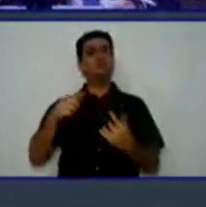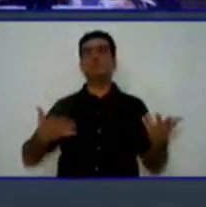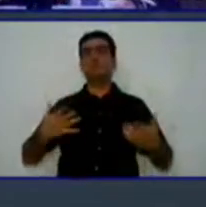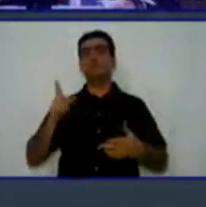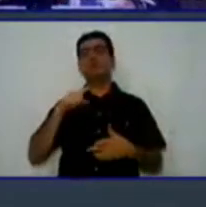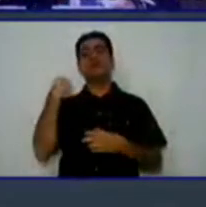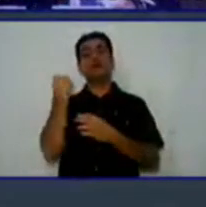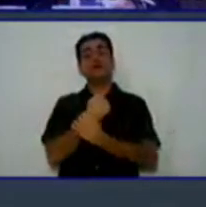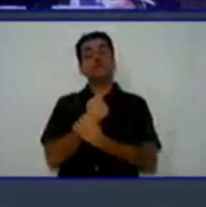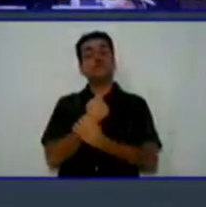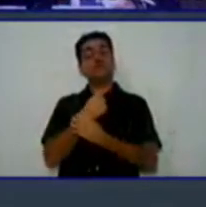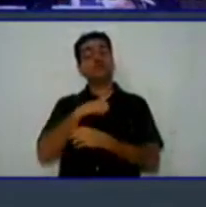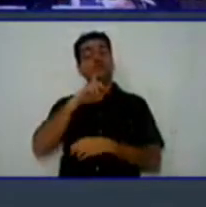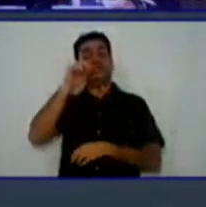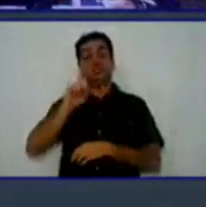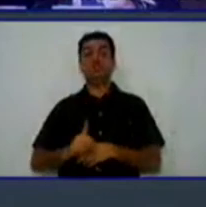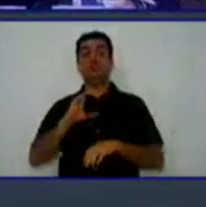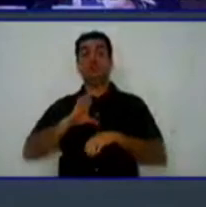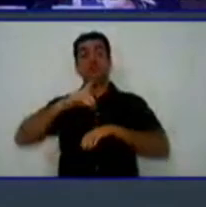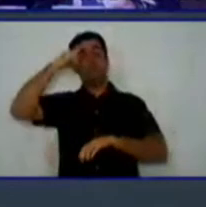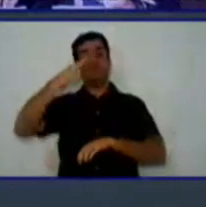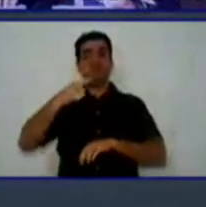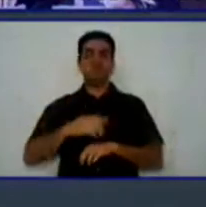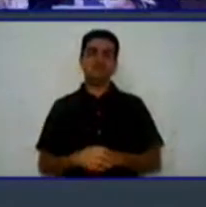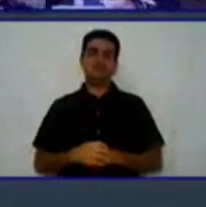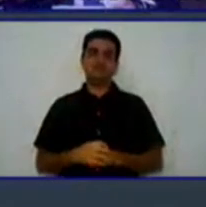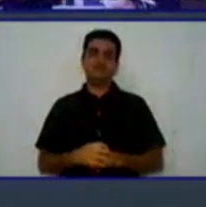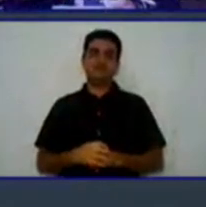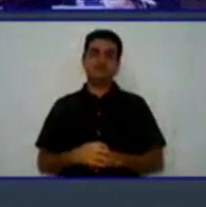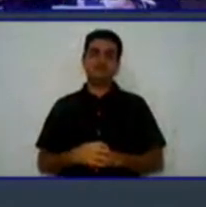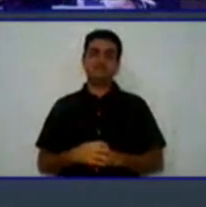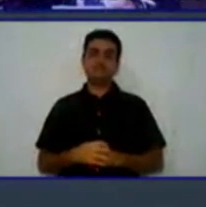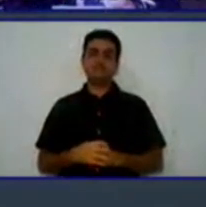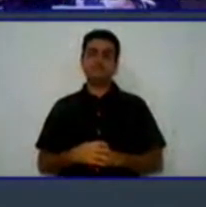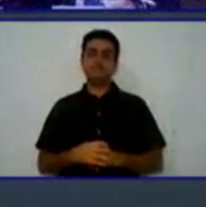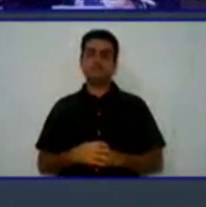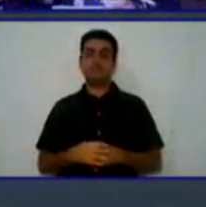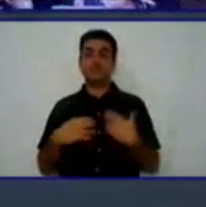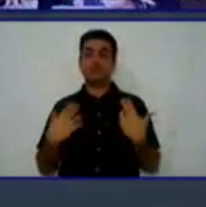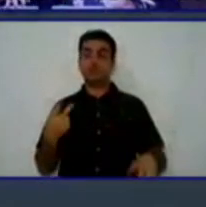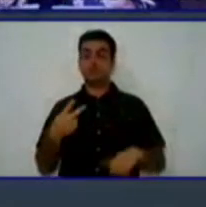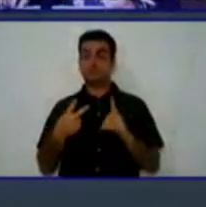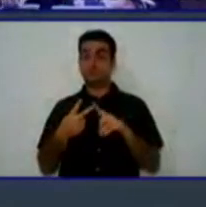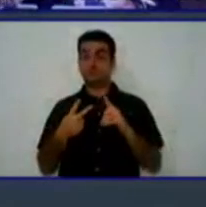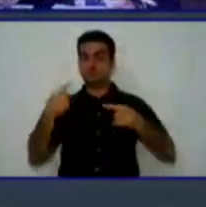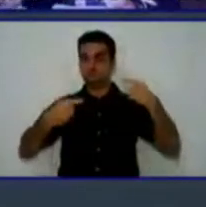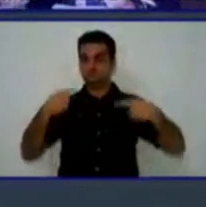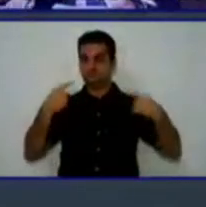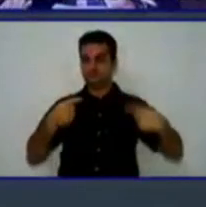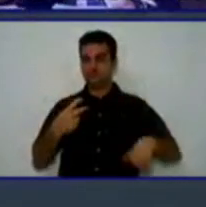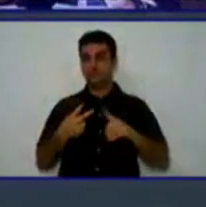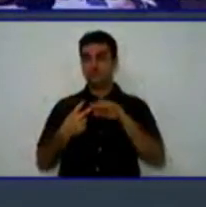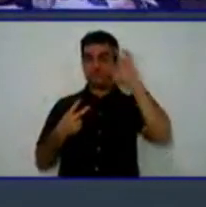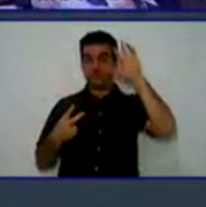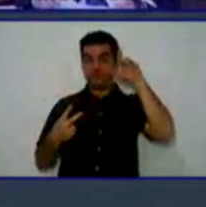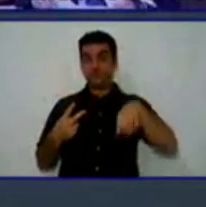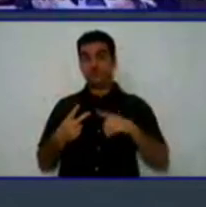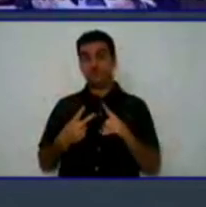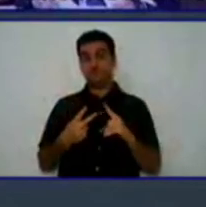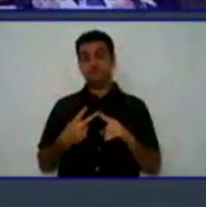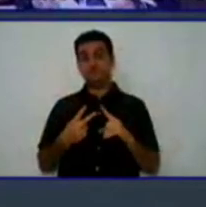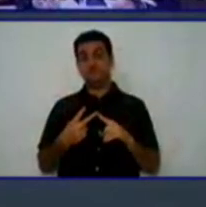de garantias e direitos que a Constituição assegura. O segundo ponto que eu trago para reflexão,